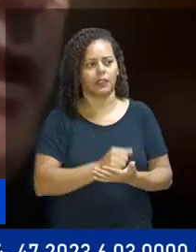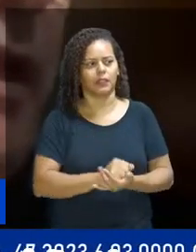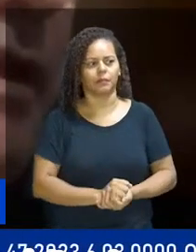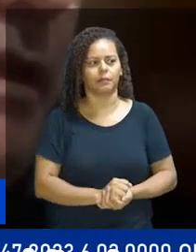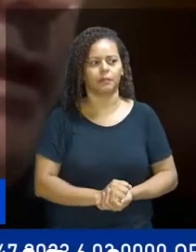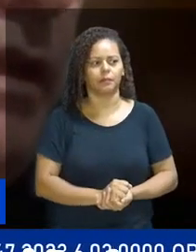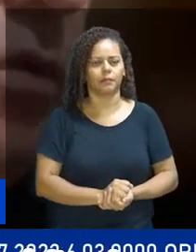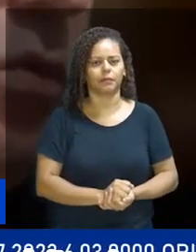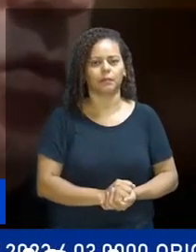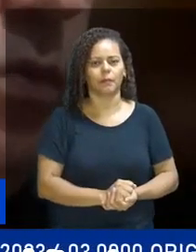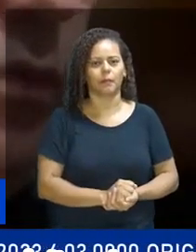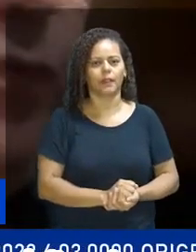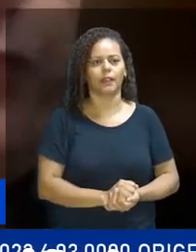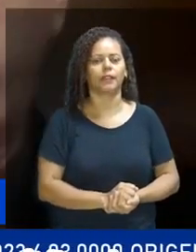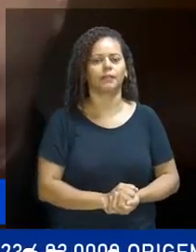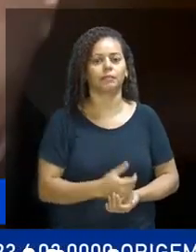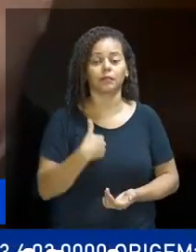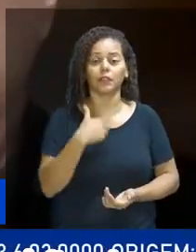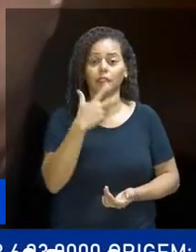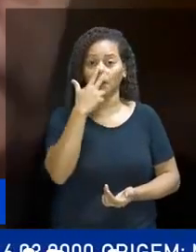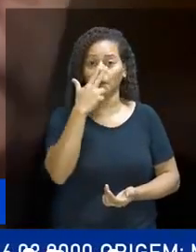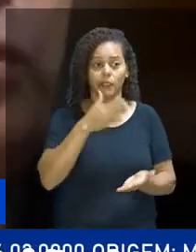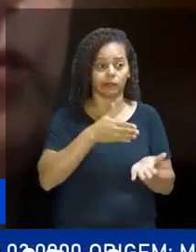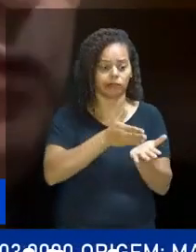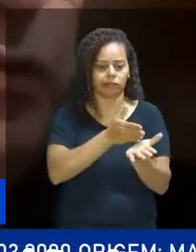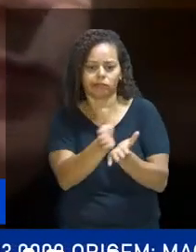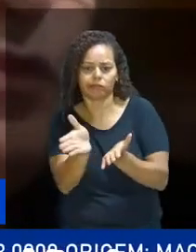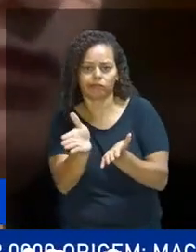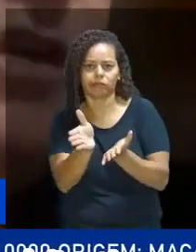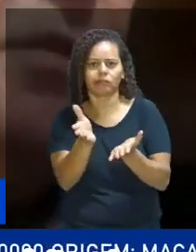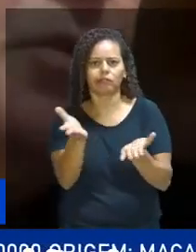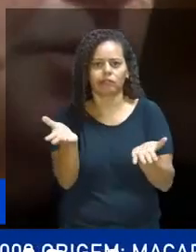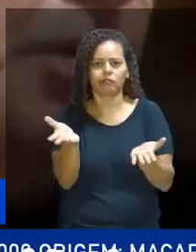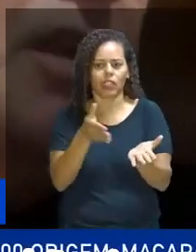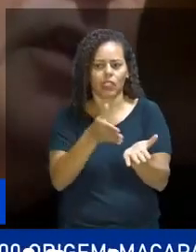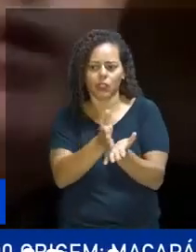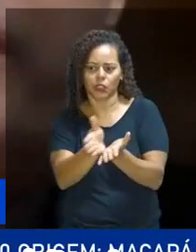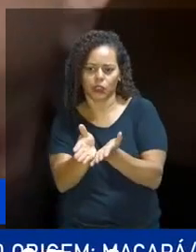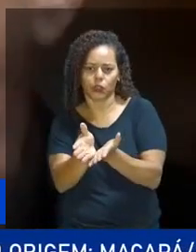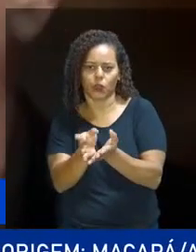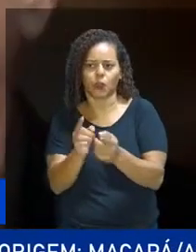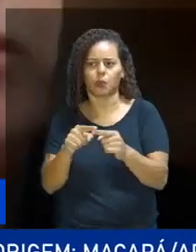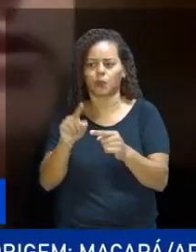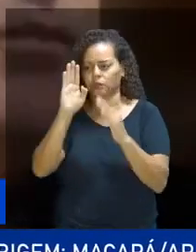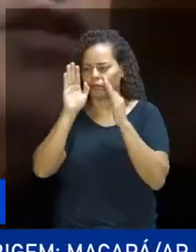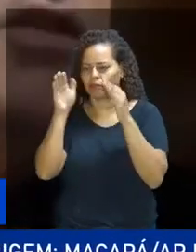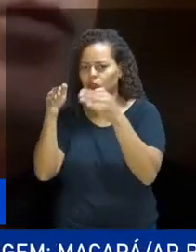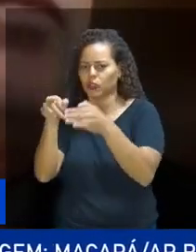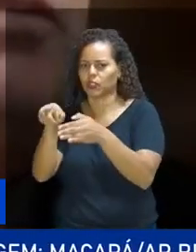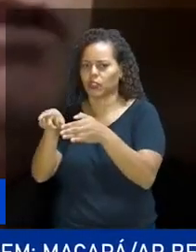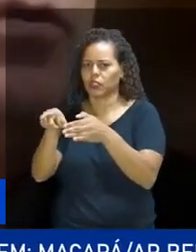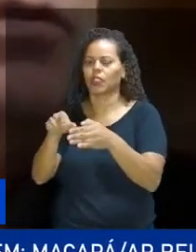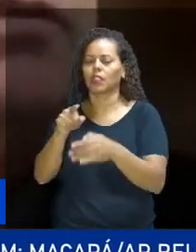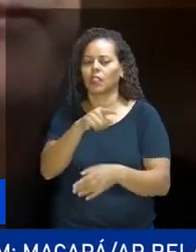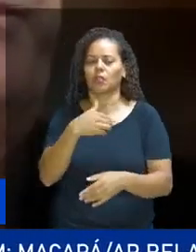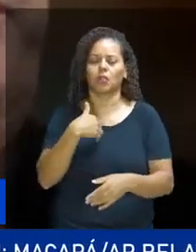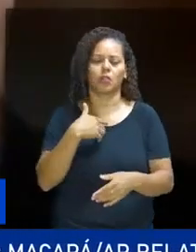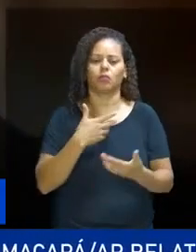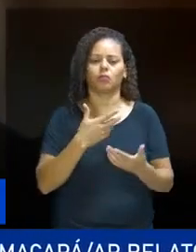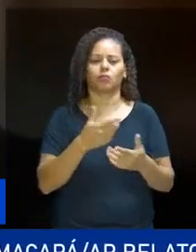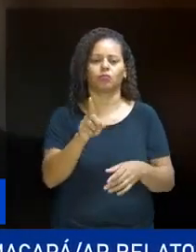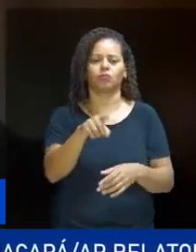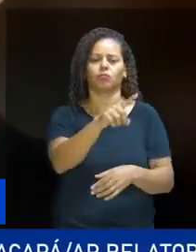completamente o fim último, né, do Fundo de Financiamento de Campanhas Eleitorais. Então, eu vou votar pela desaprovação das